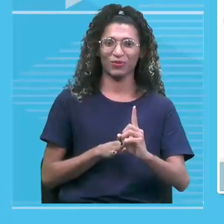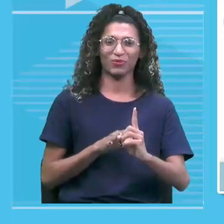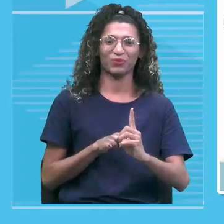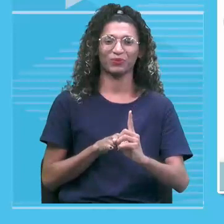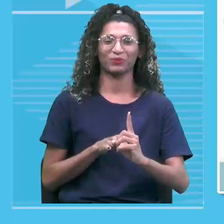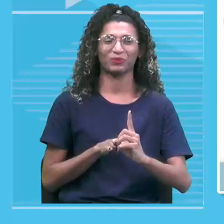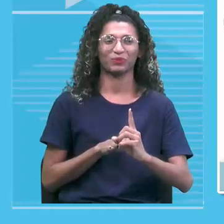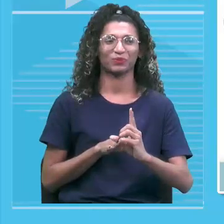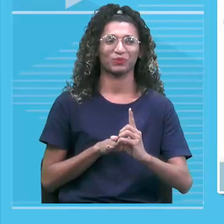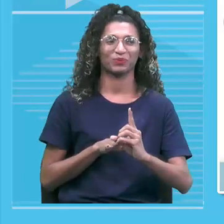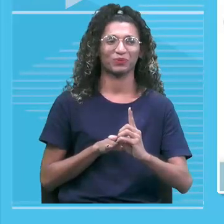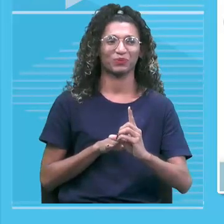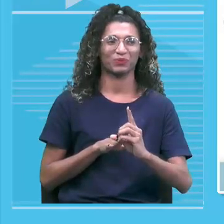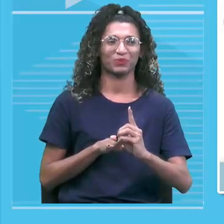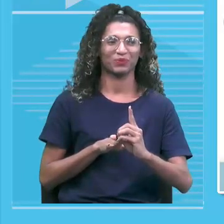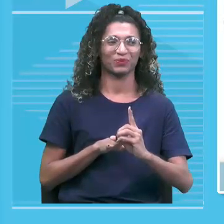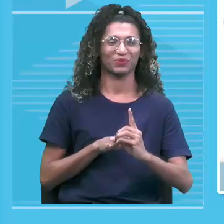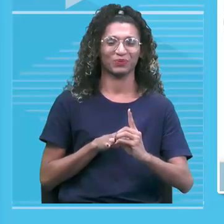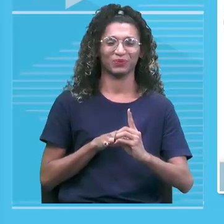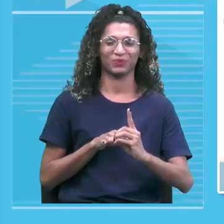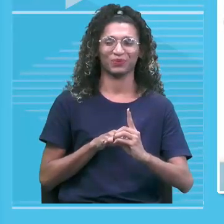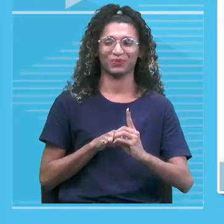sexta já